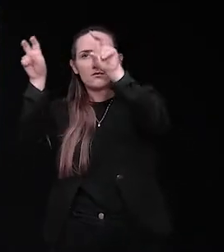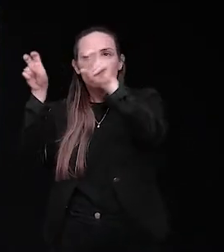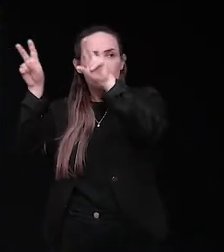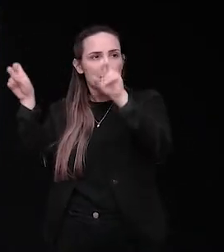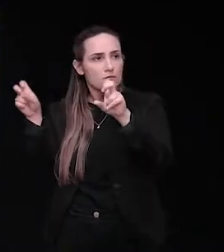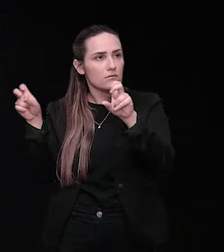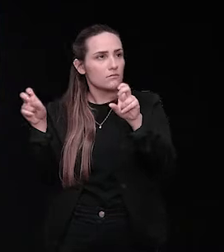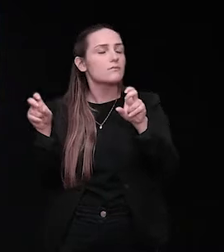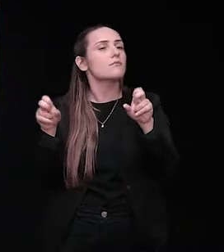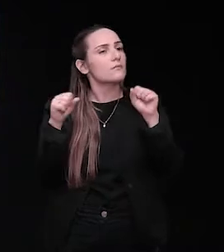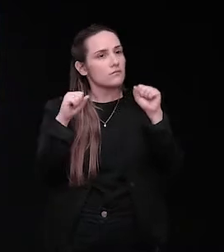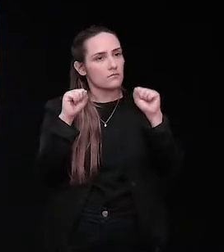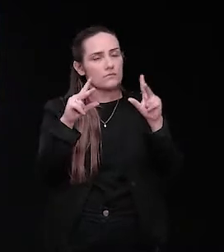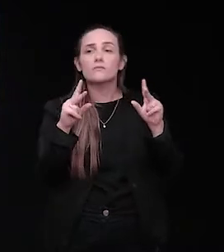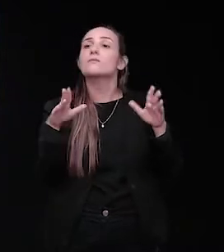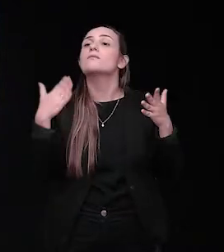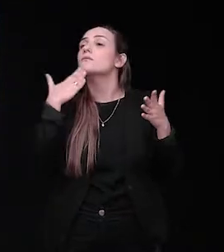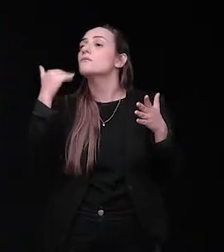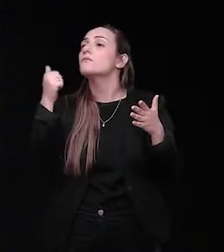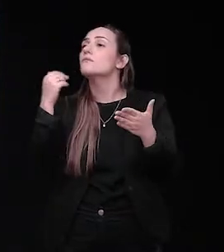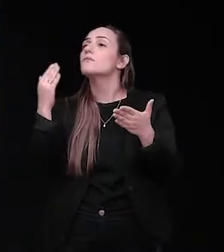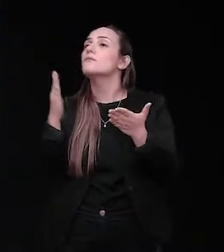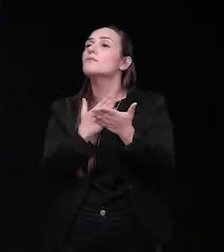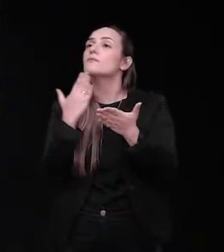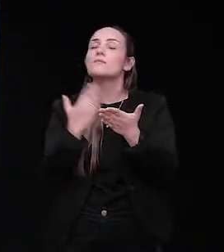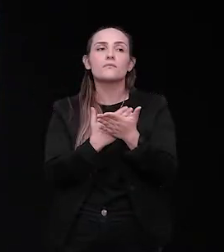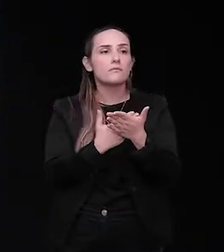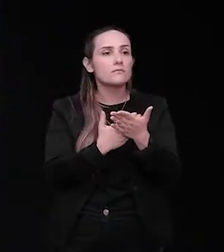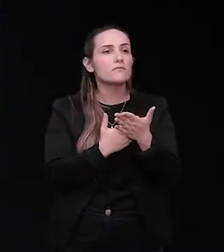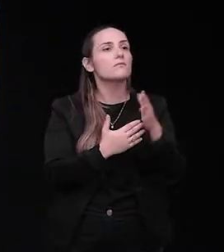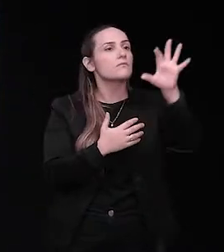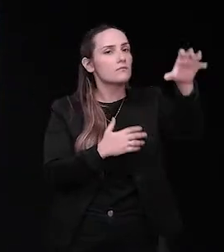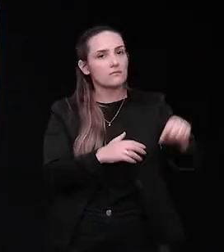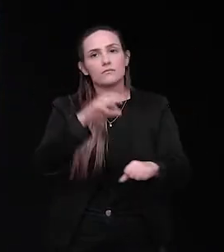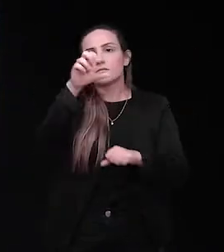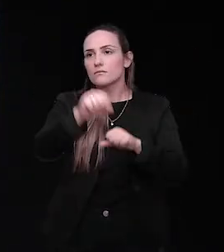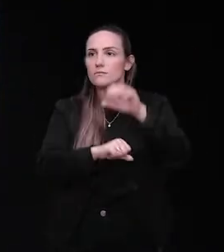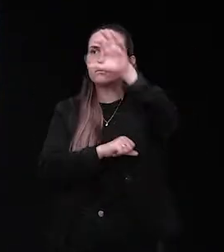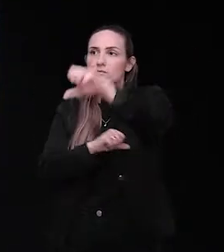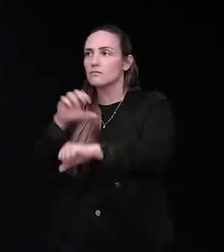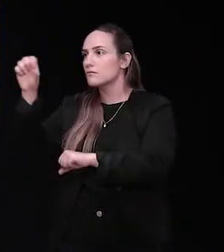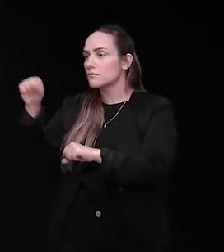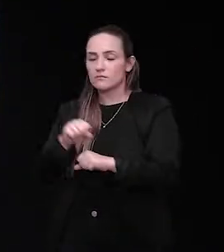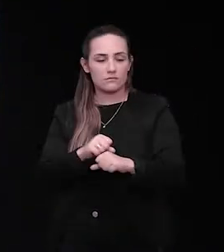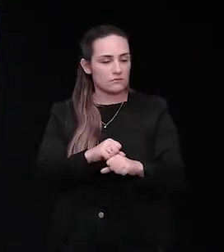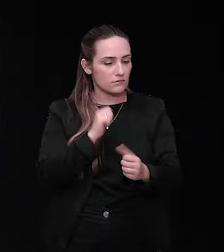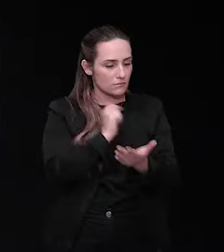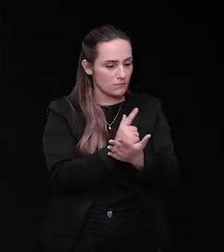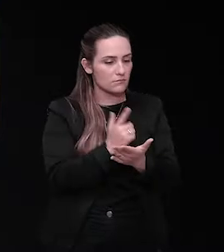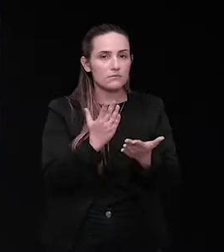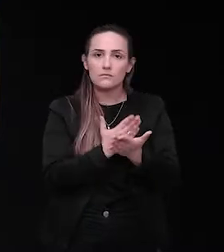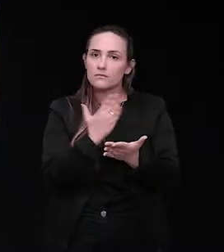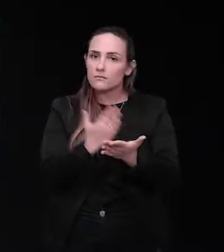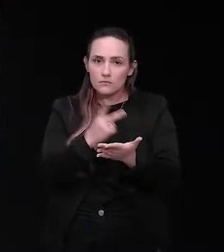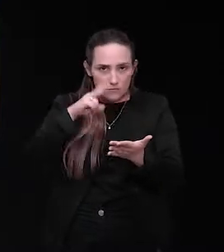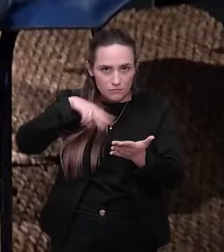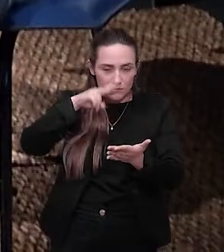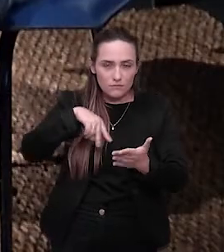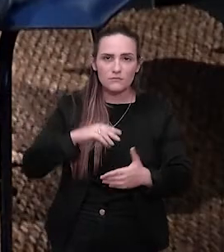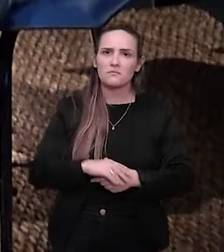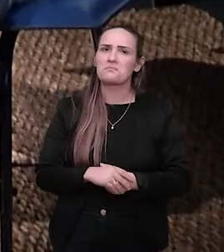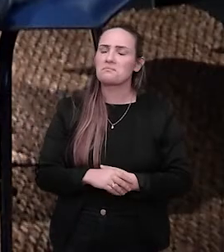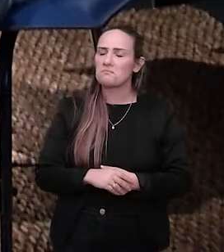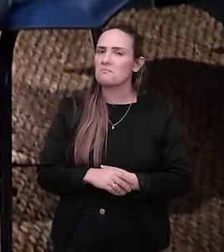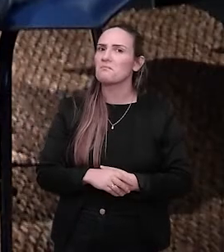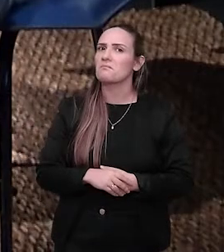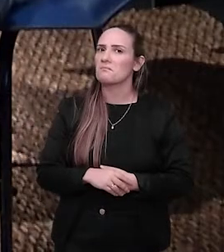Eu pegava todas as matérias, eu ouvia, perguntava para os professores qual era o melhor livro que ele indicava, e fiz 2, 3 livros por matéria. E